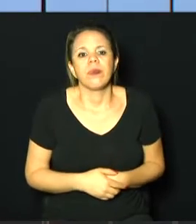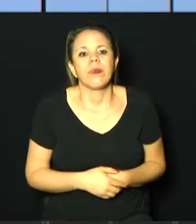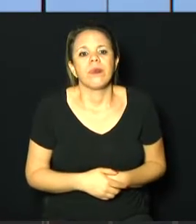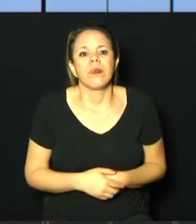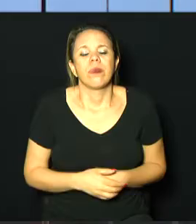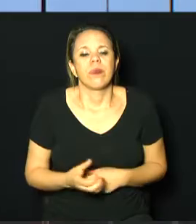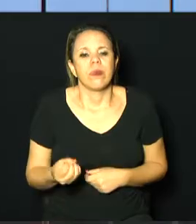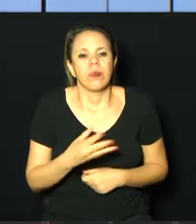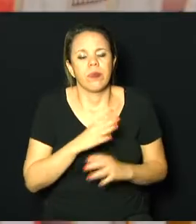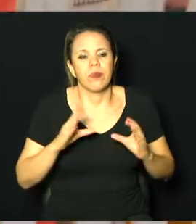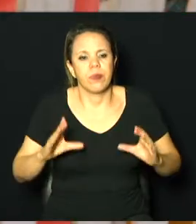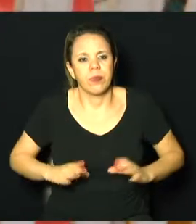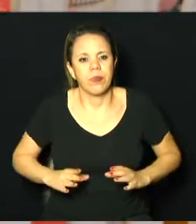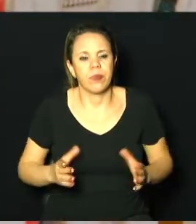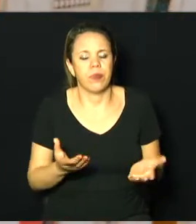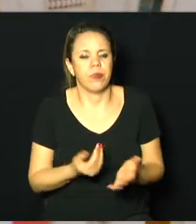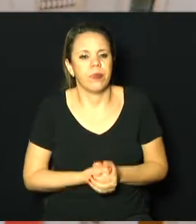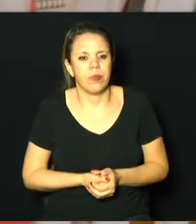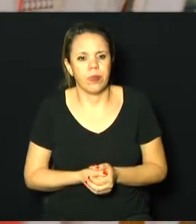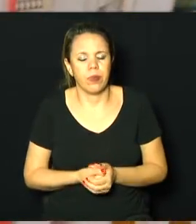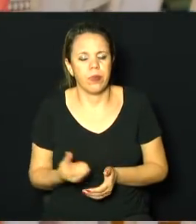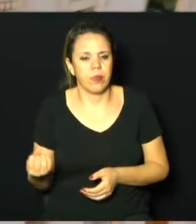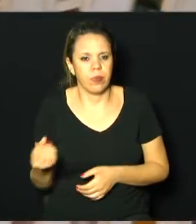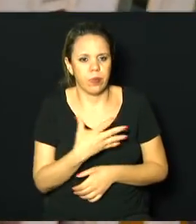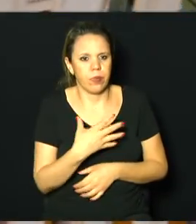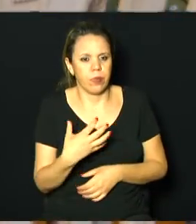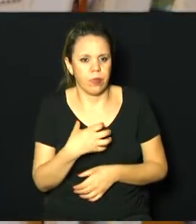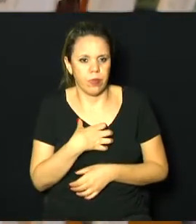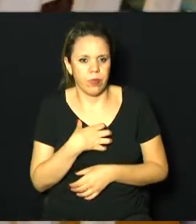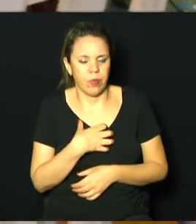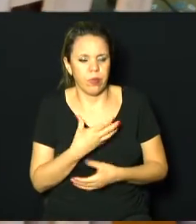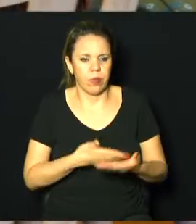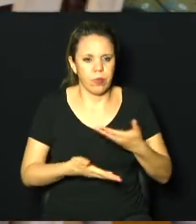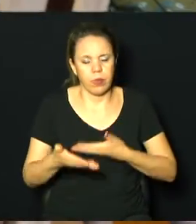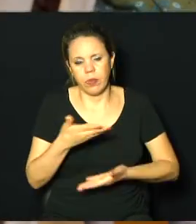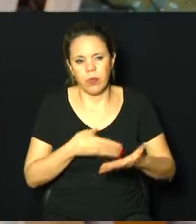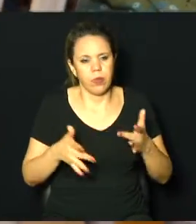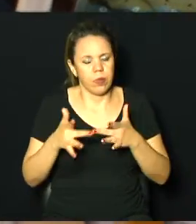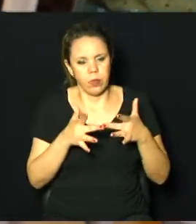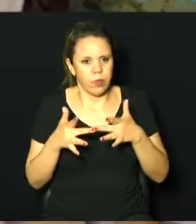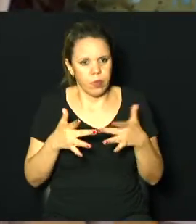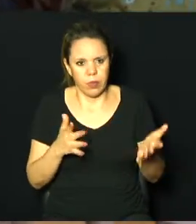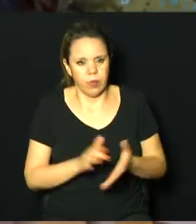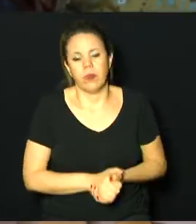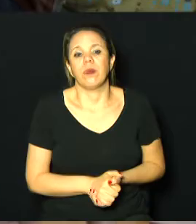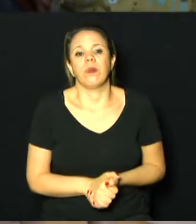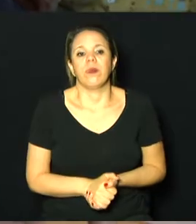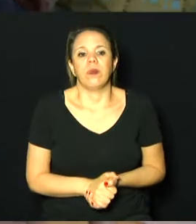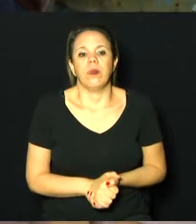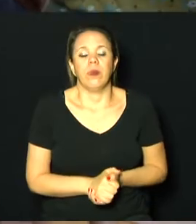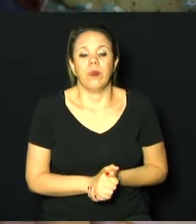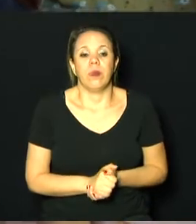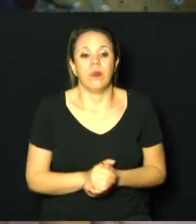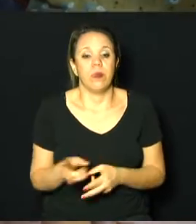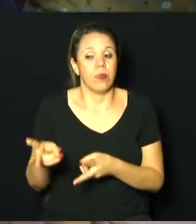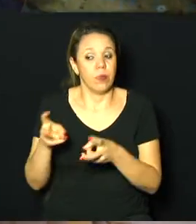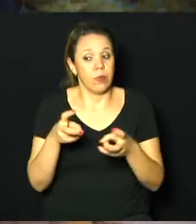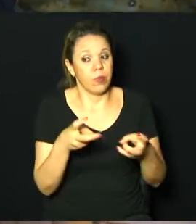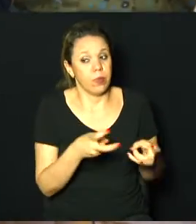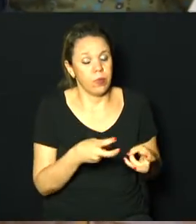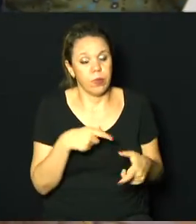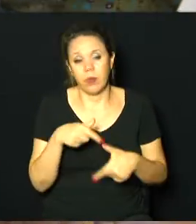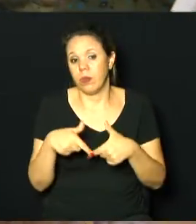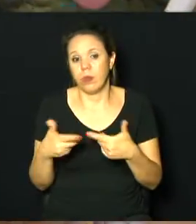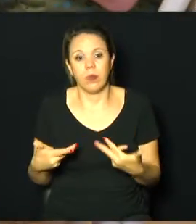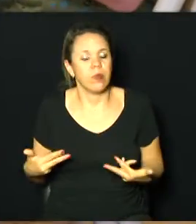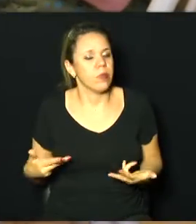novas condutas, novas formas de convivência, novas formas de olhar as coisas, de